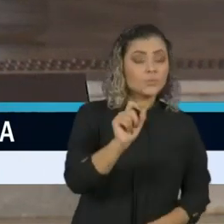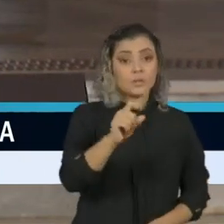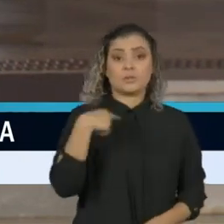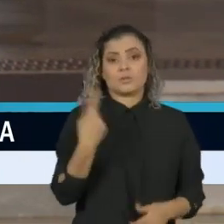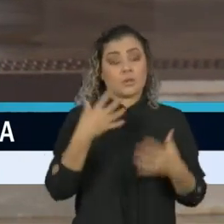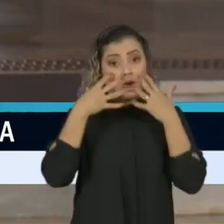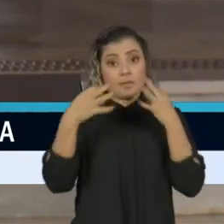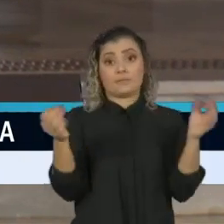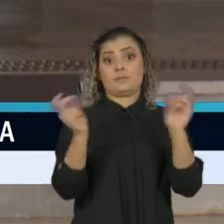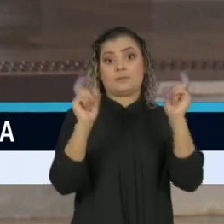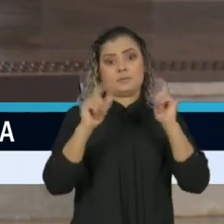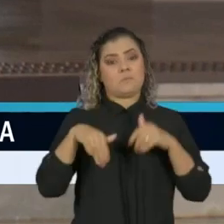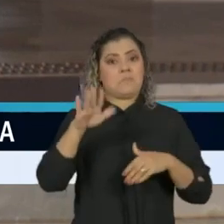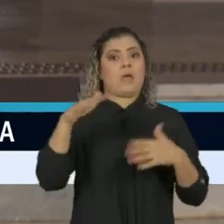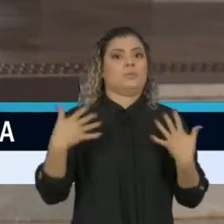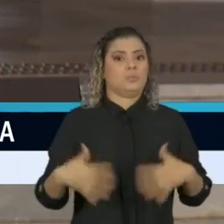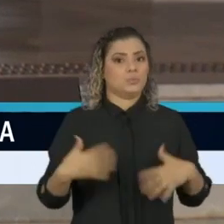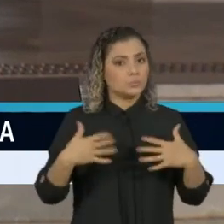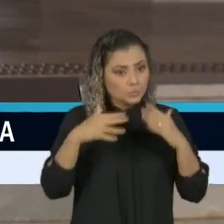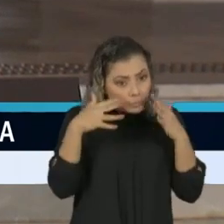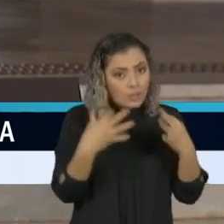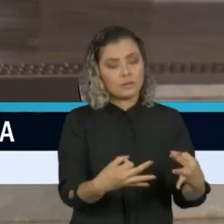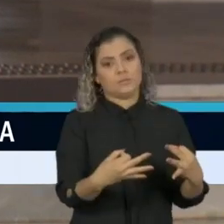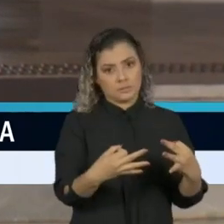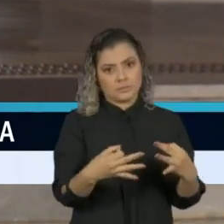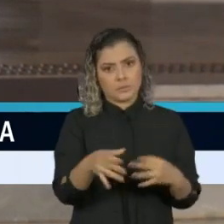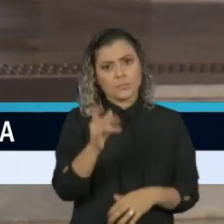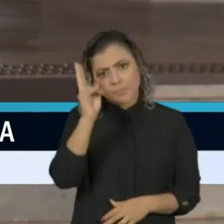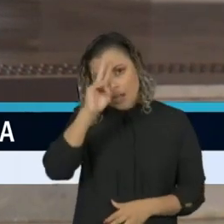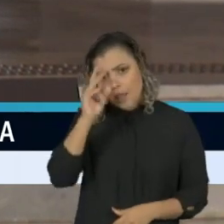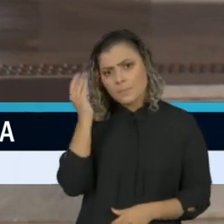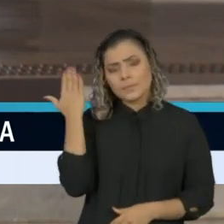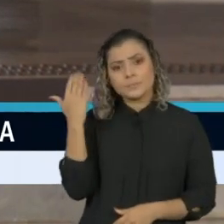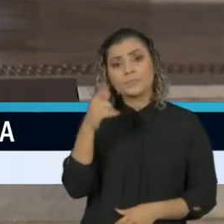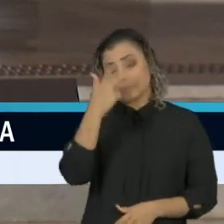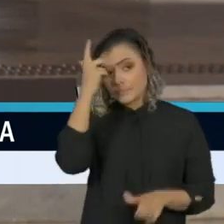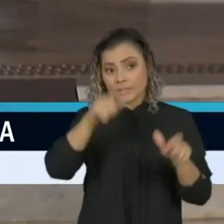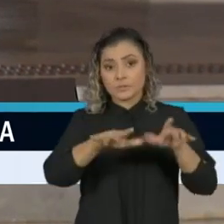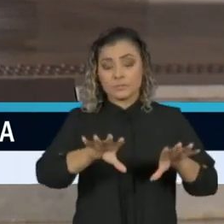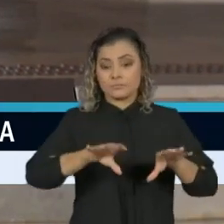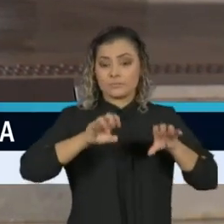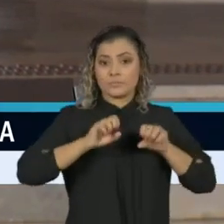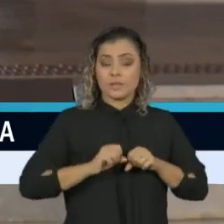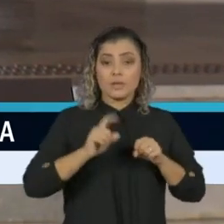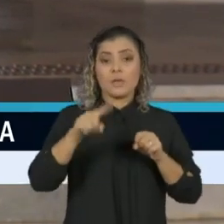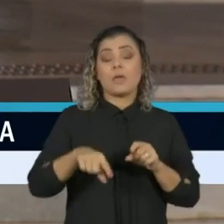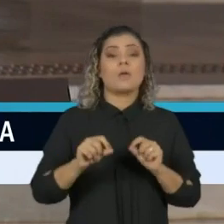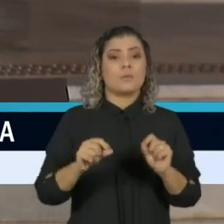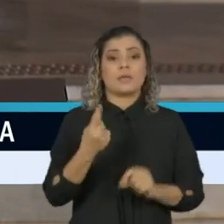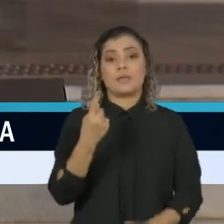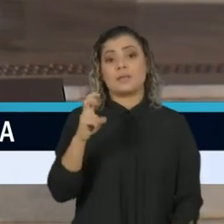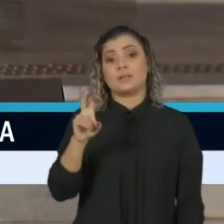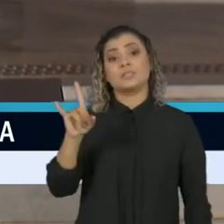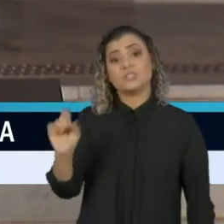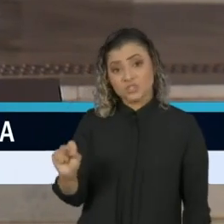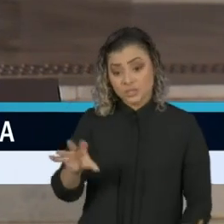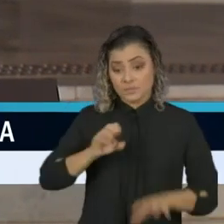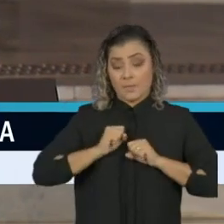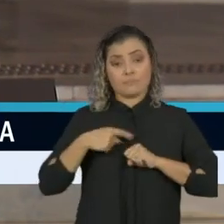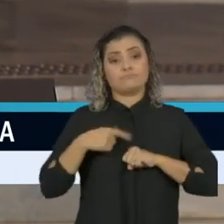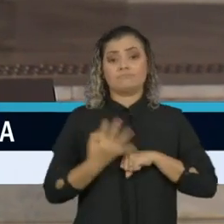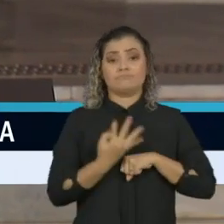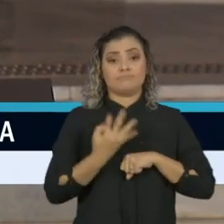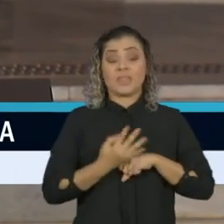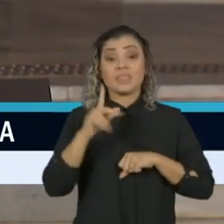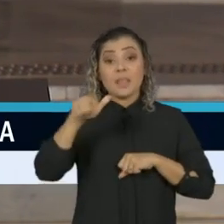alerta maior ainda. Ou seja, lembra, uma pessoa infectada, o período de incubação é cerca de 15 dias. Ou seja,